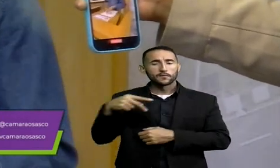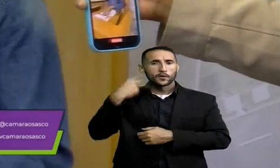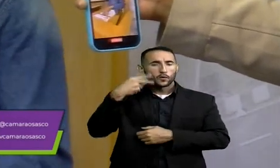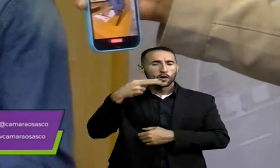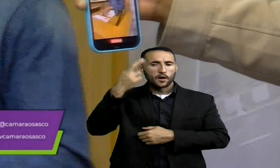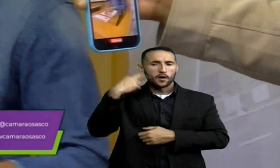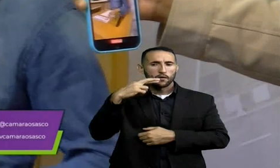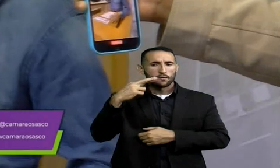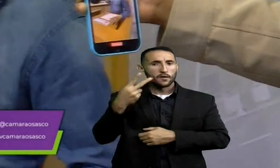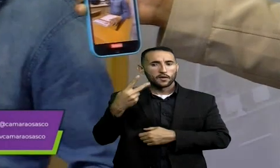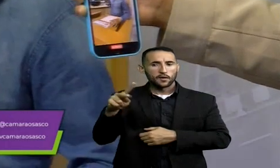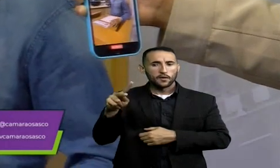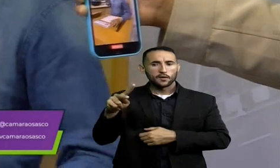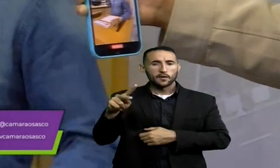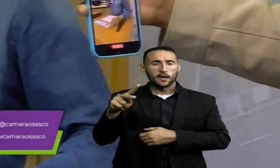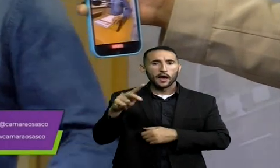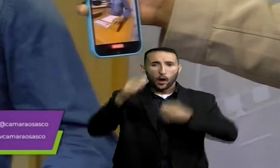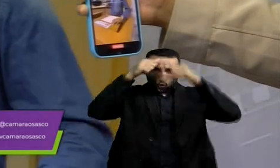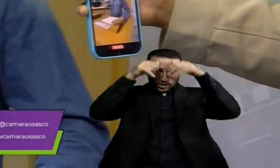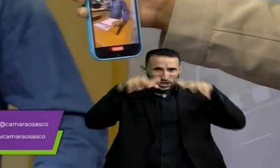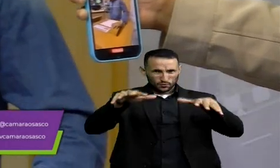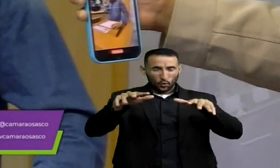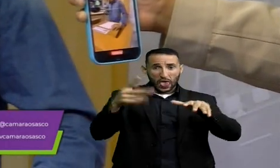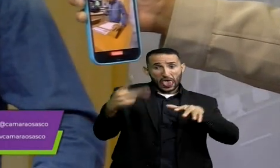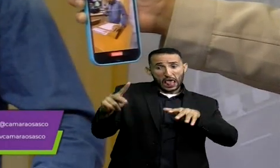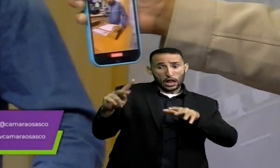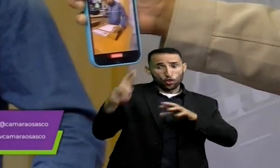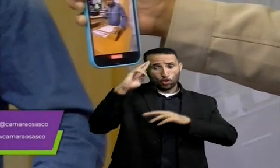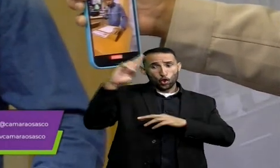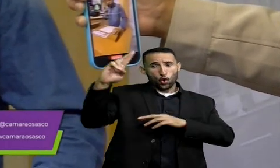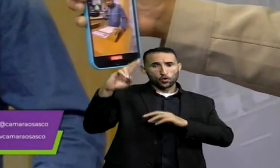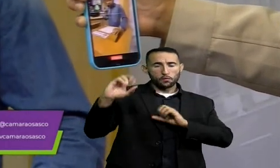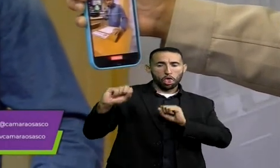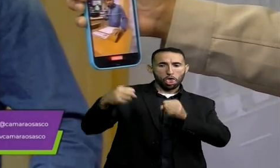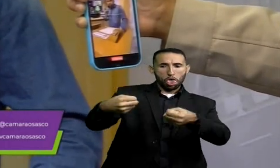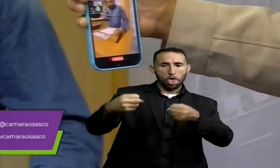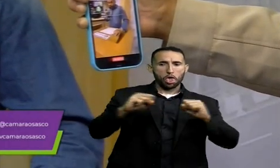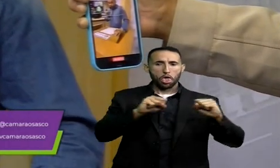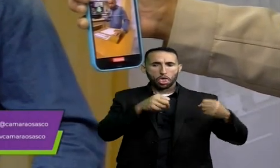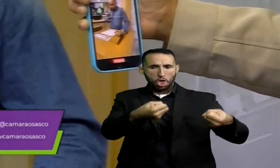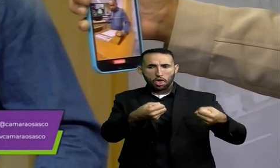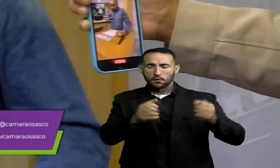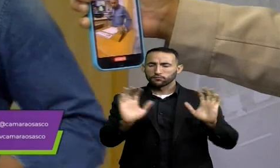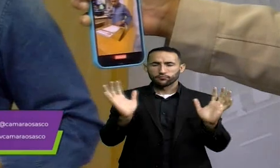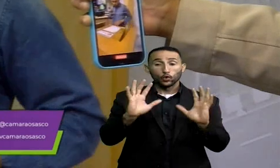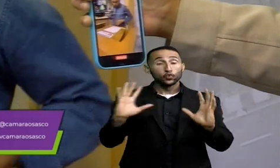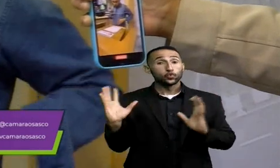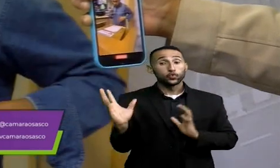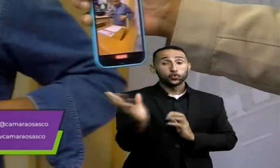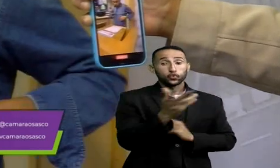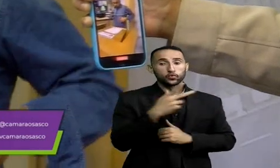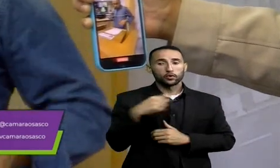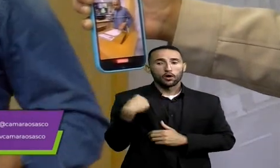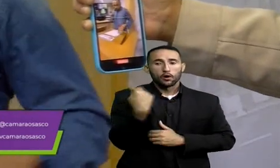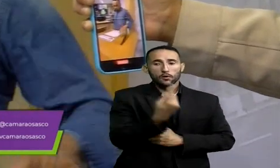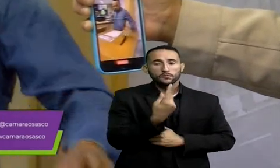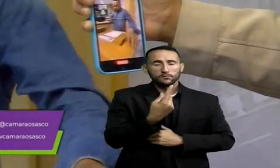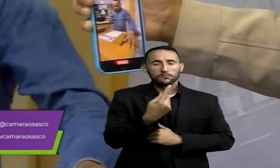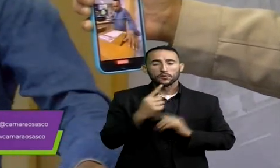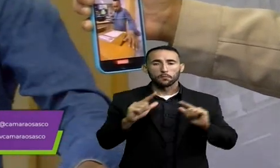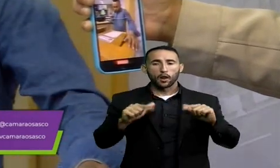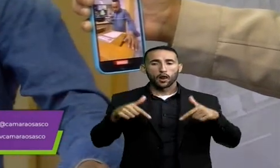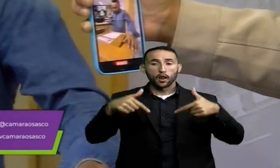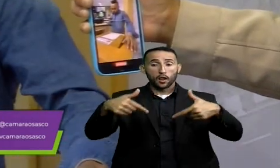ele é uma causa que ele não tem dono e a gente é precisa todo mundo unir as forças e trabalhar em prol disso né ele tá